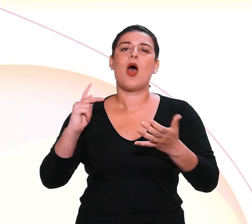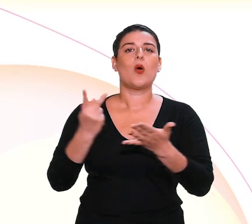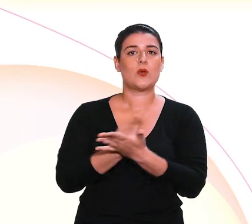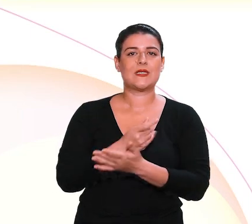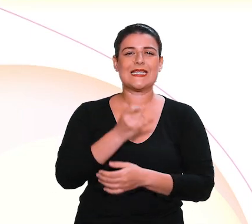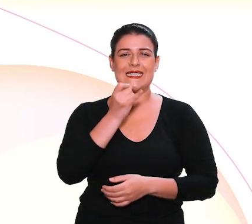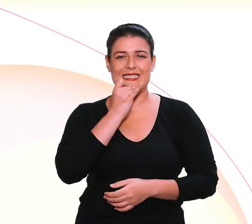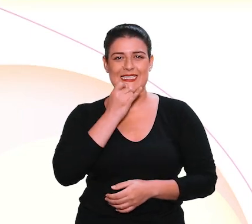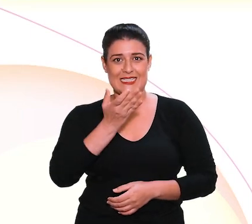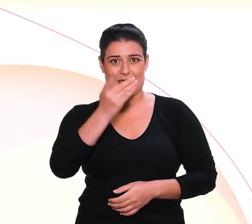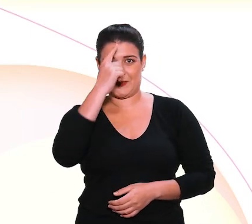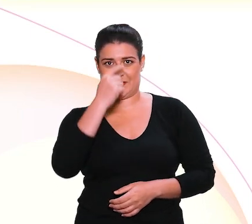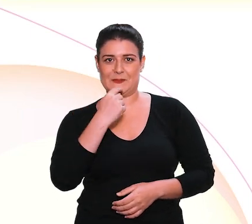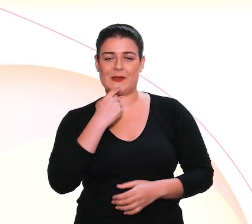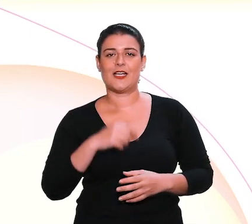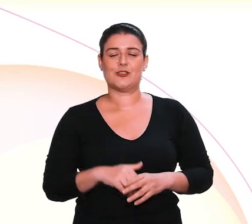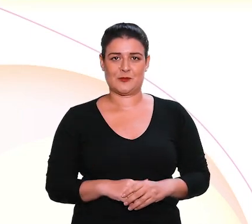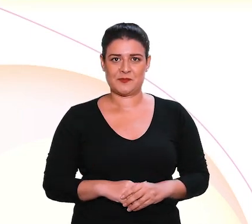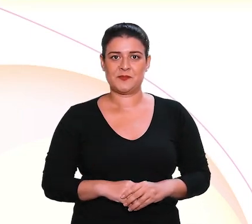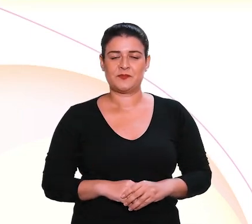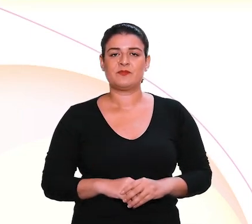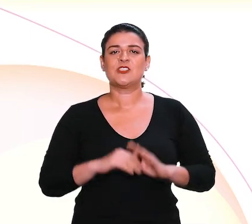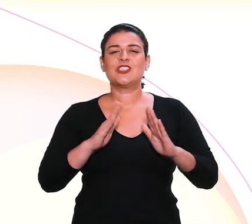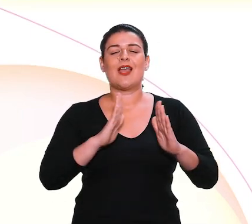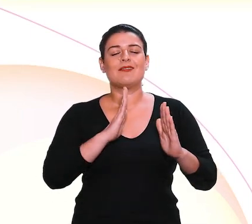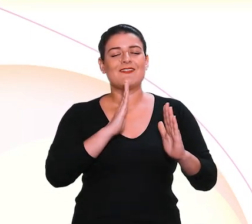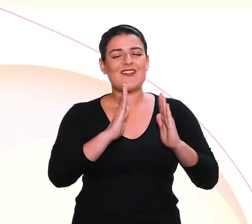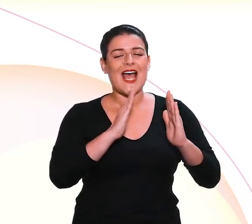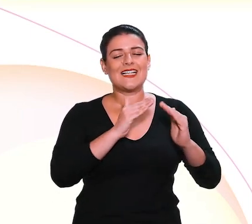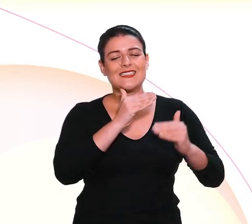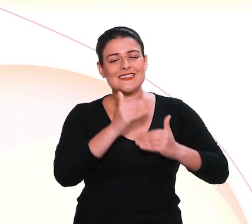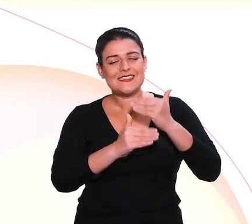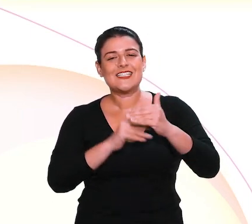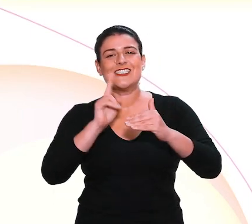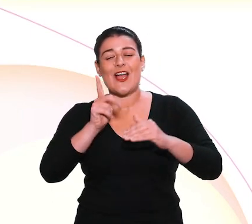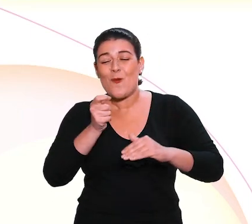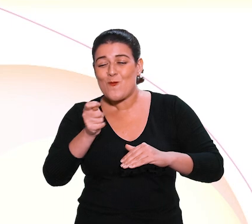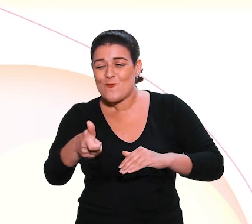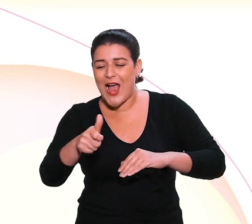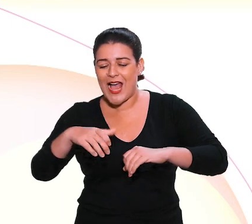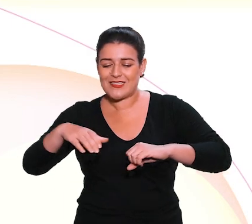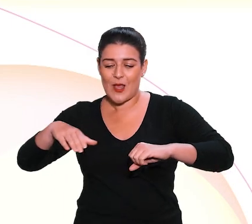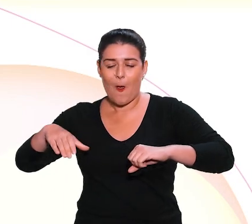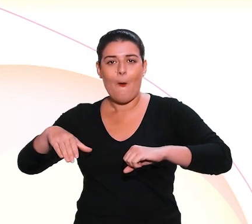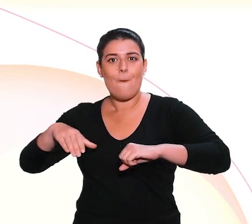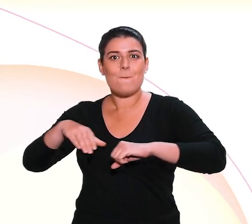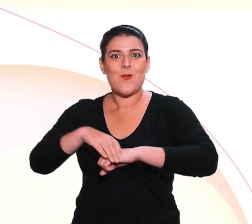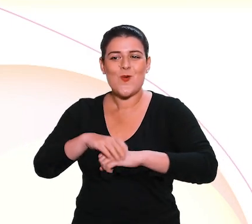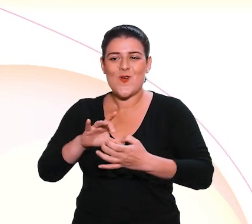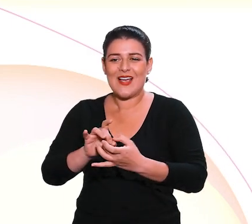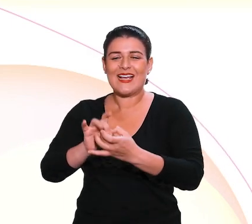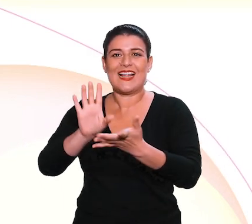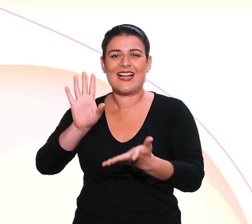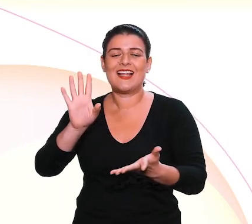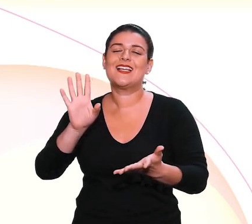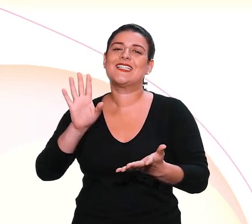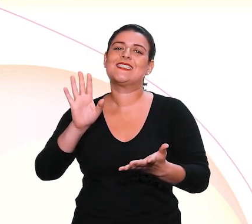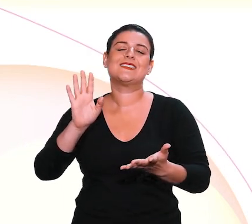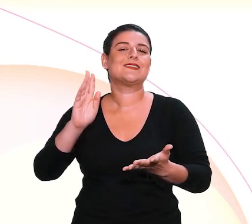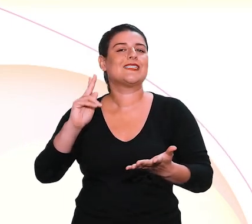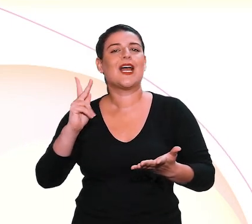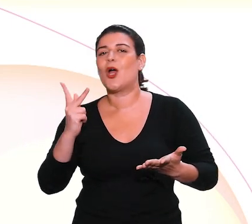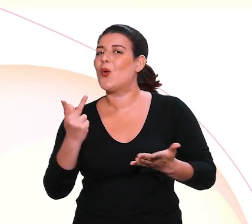acontecer, como é o caso desse paciente aqui. Um paciente que já estava em fase final de protetização, ele estava quase indo para alta